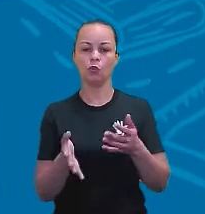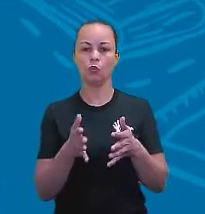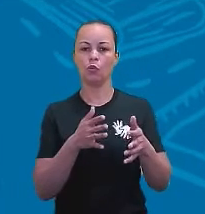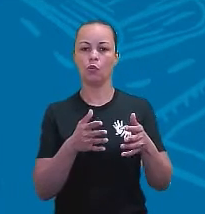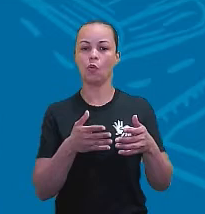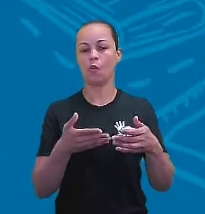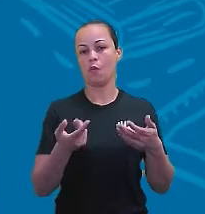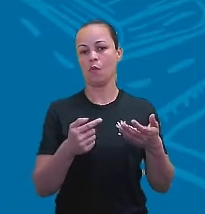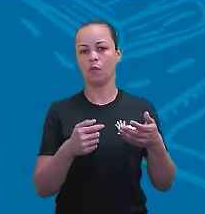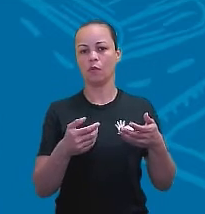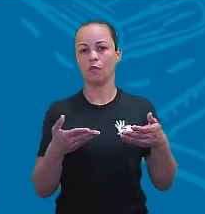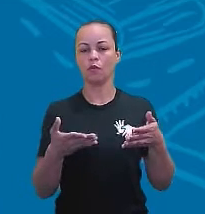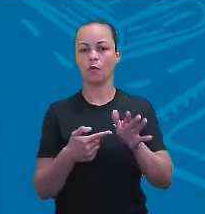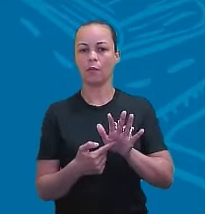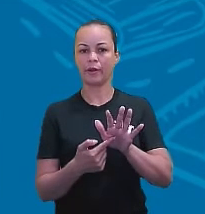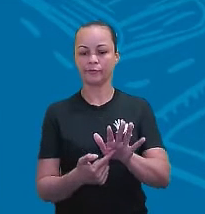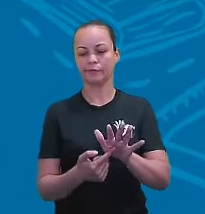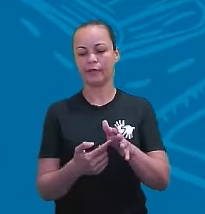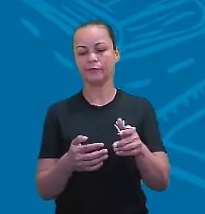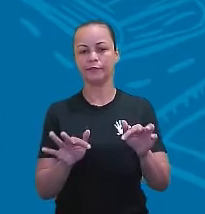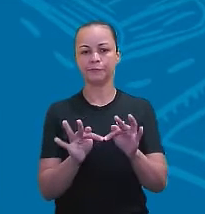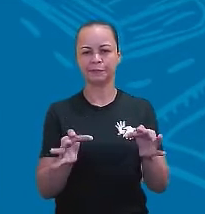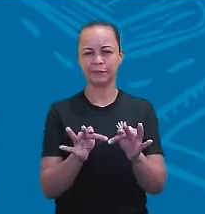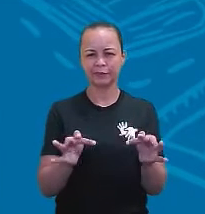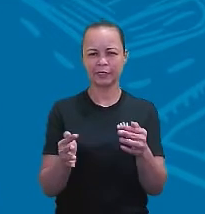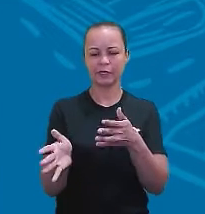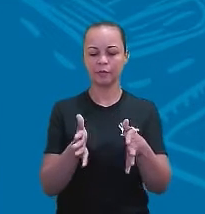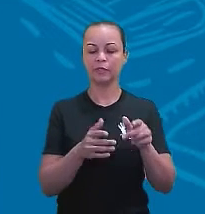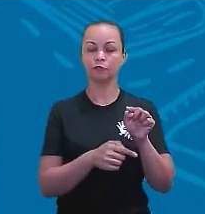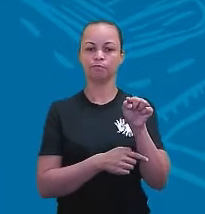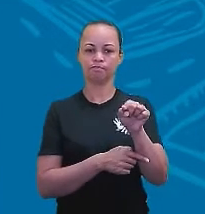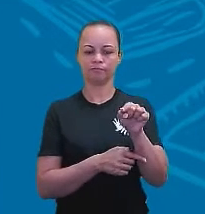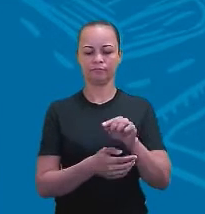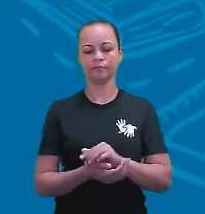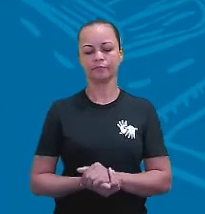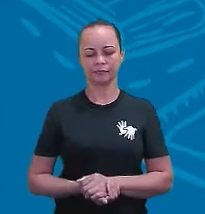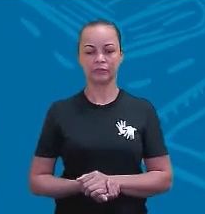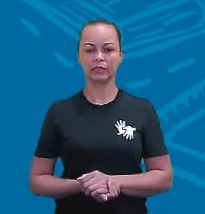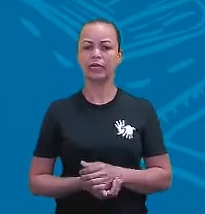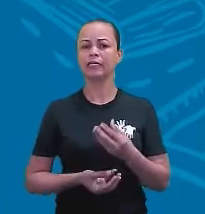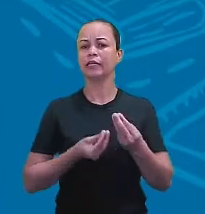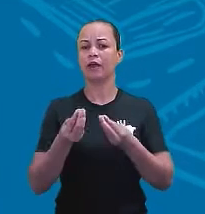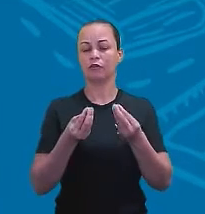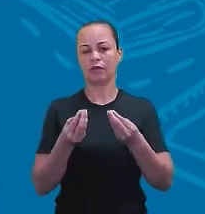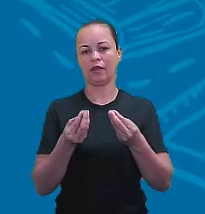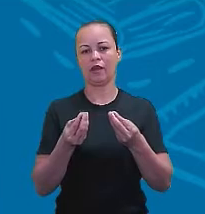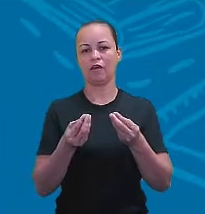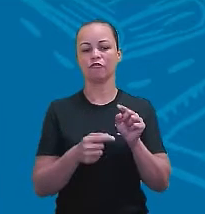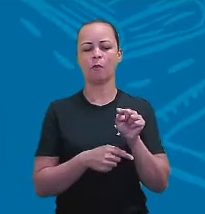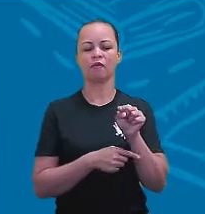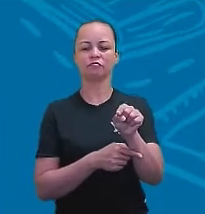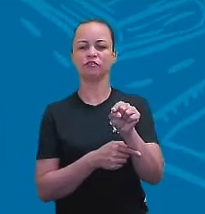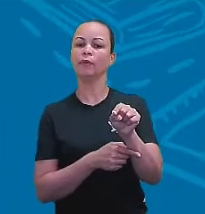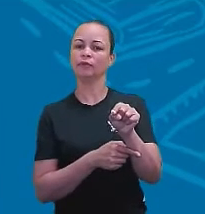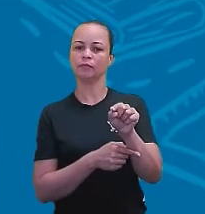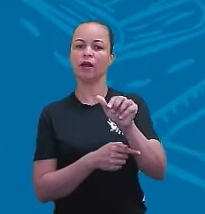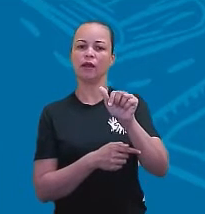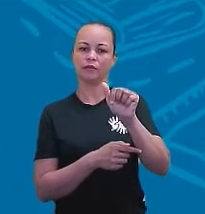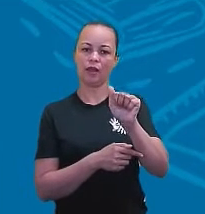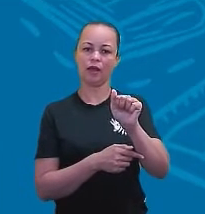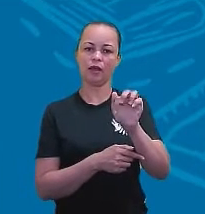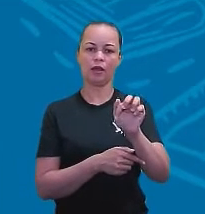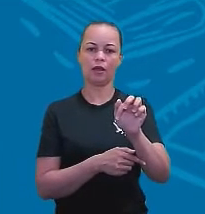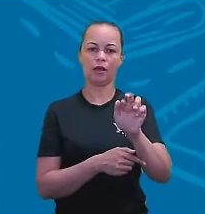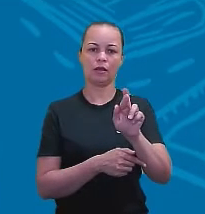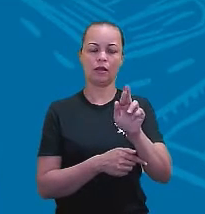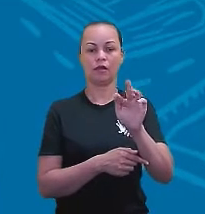presente simples, tá? E aí eu coloquei o quê? Affirmative form. A forma afirmativa, na qual você está afirmando